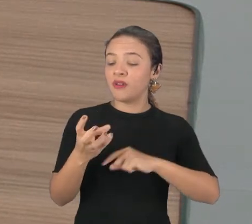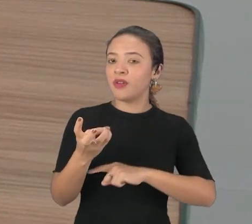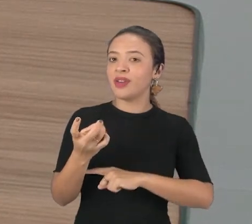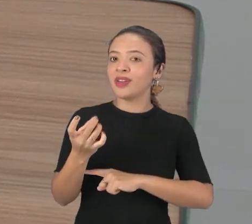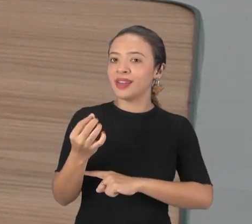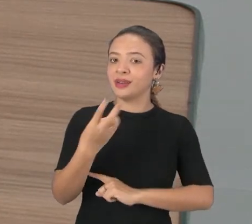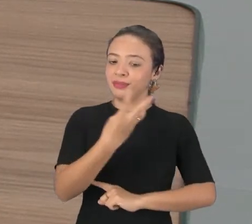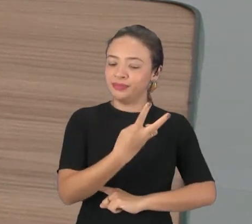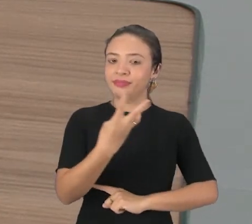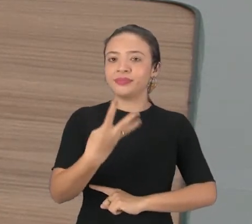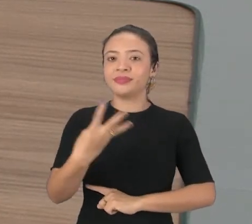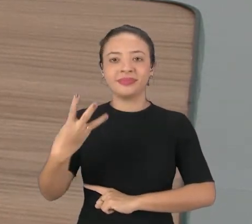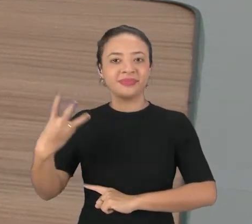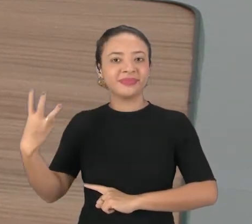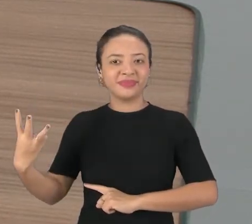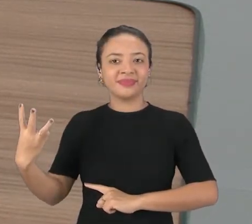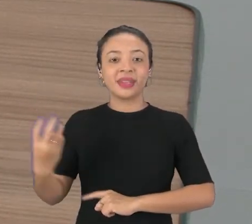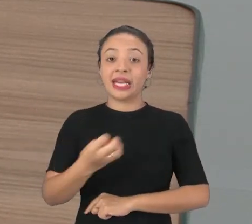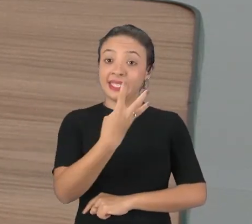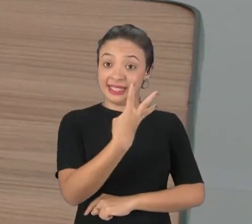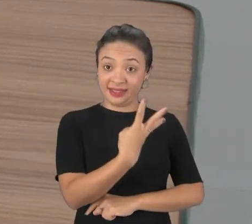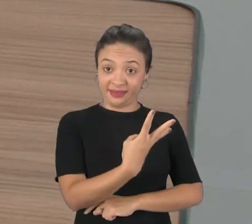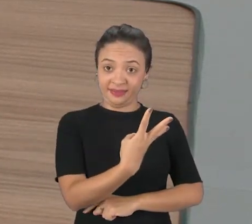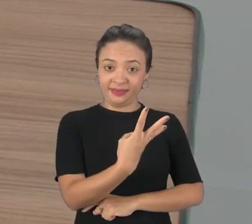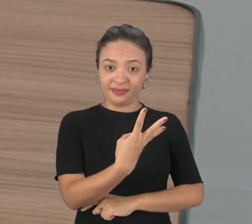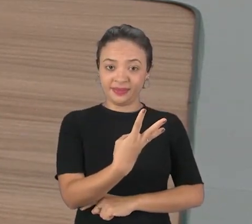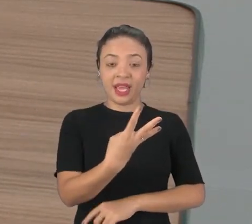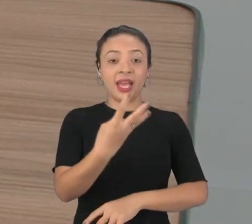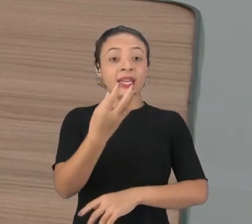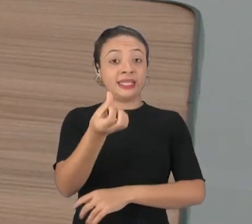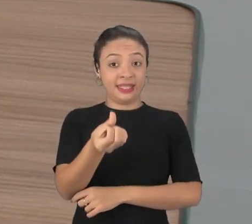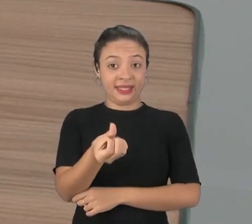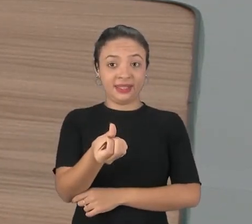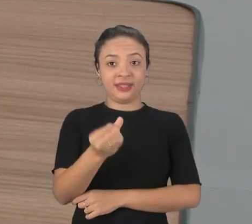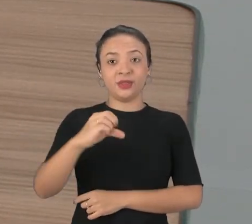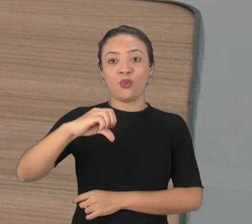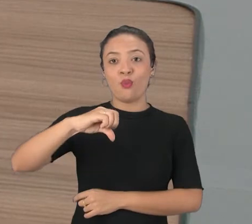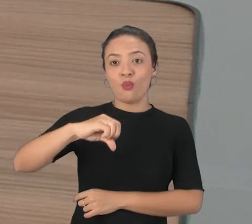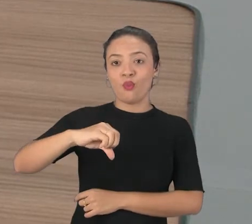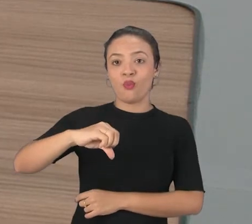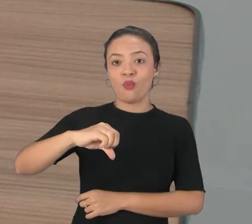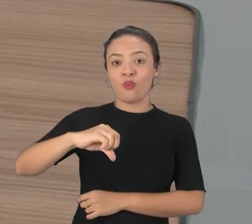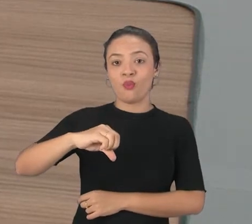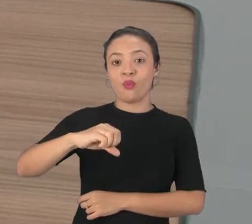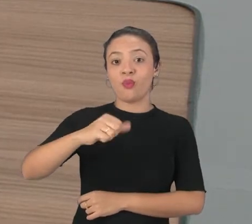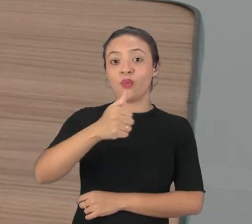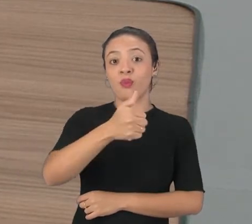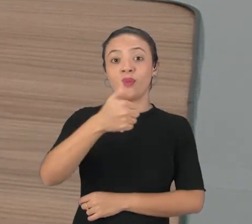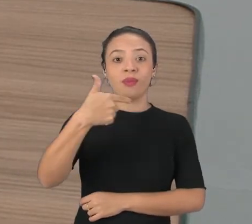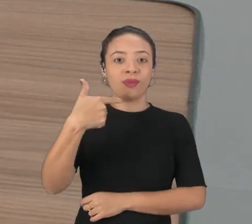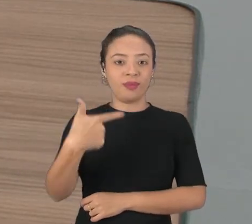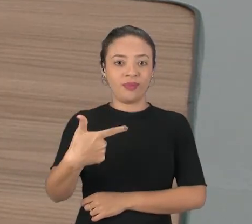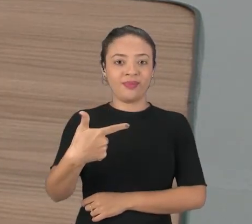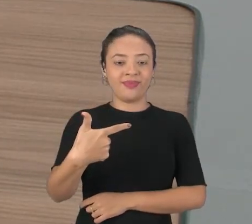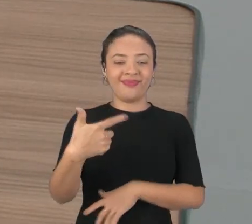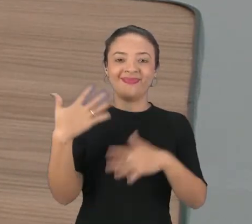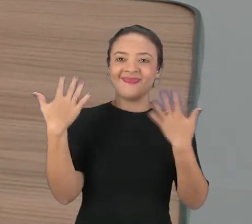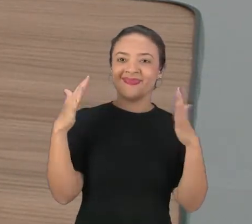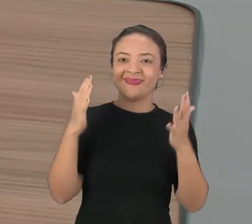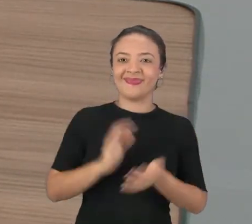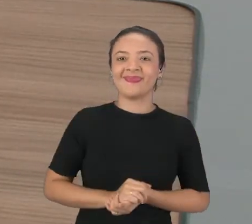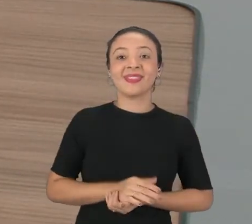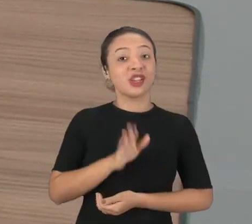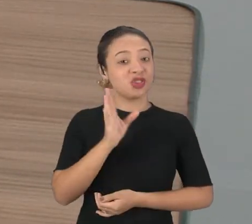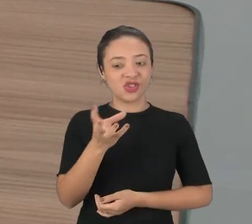a contagem de 3 em 3 3 6 9 12 muito